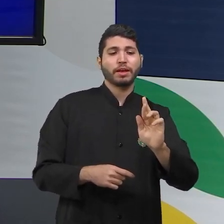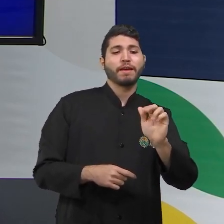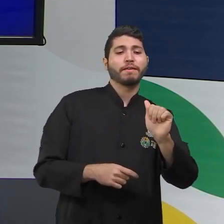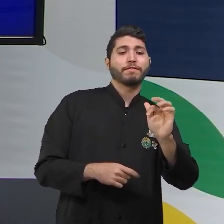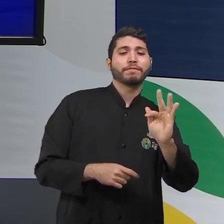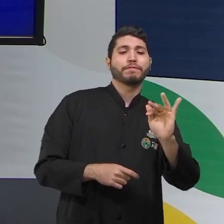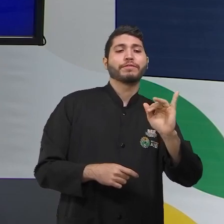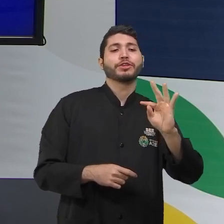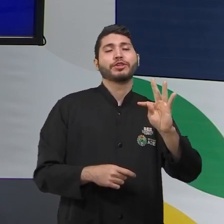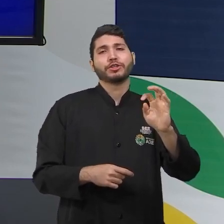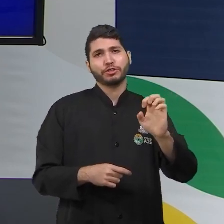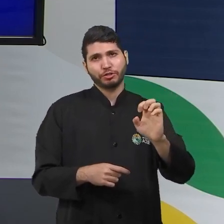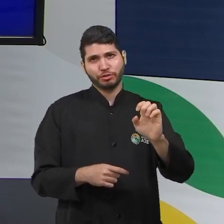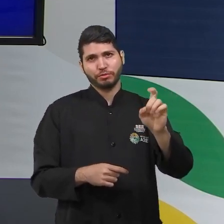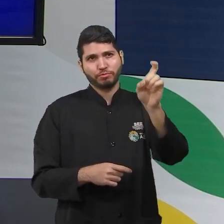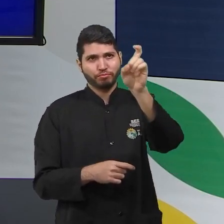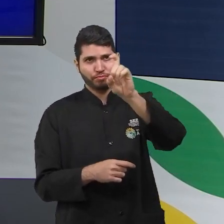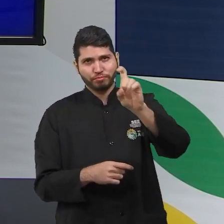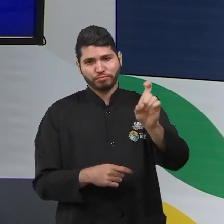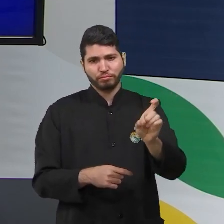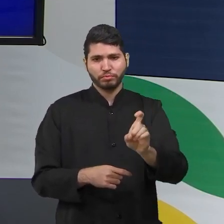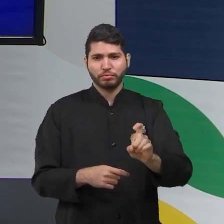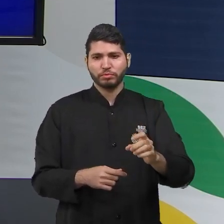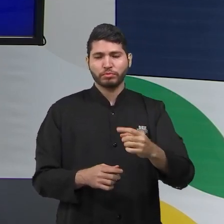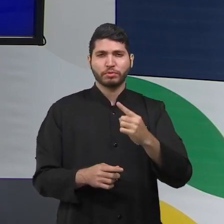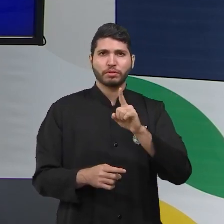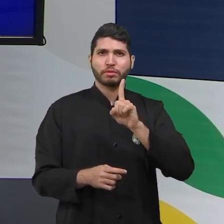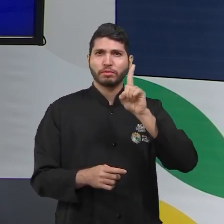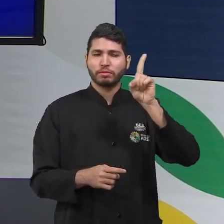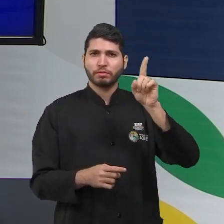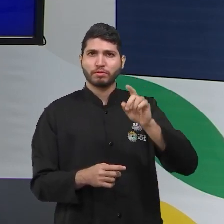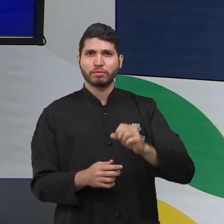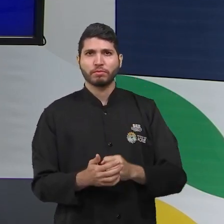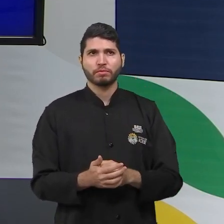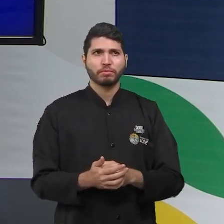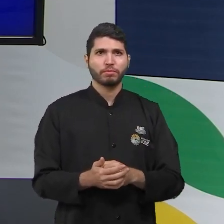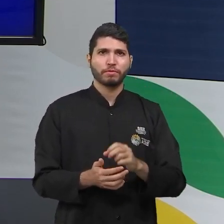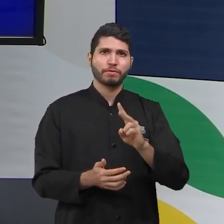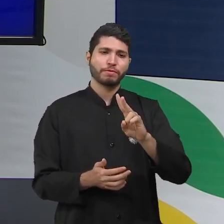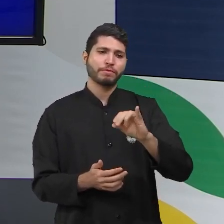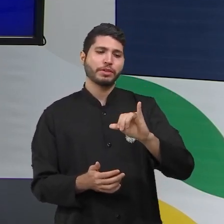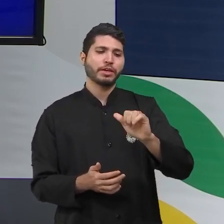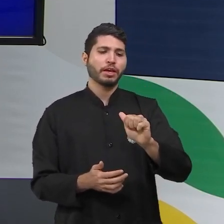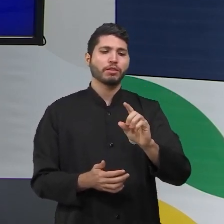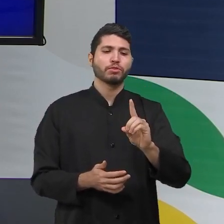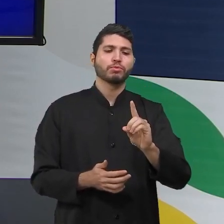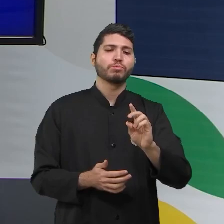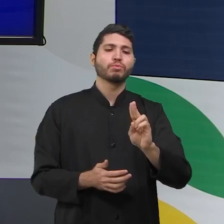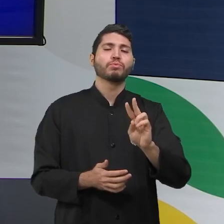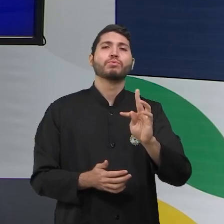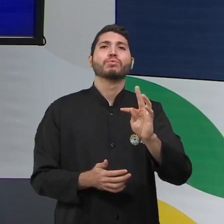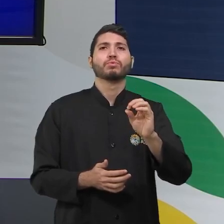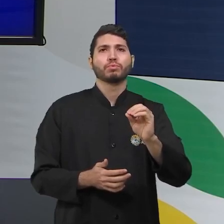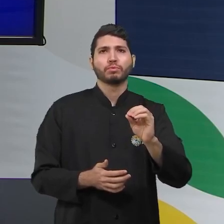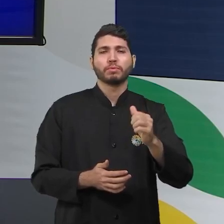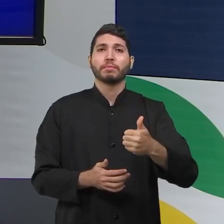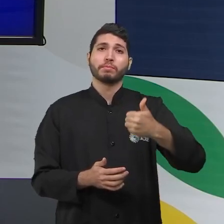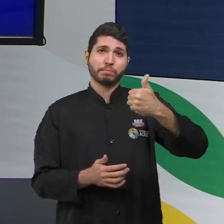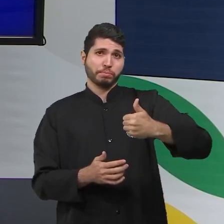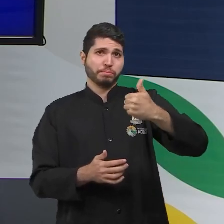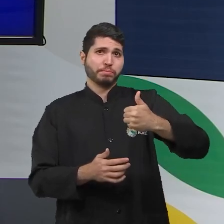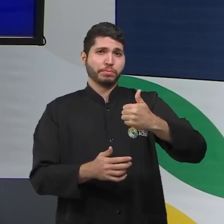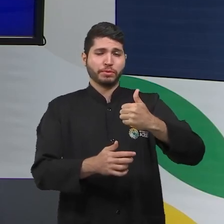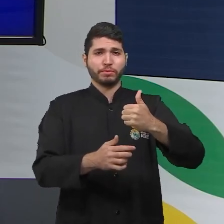obra bem recente, que é o viaduto, né? O primeiro viaduto aqui de Rio Branco, tem